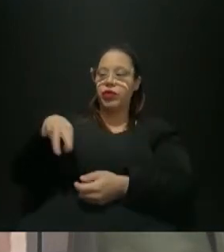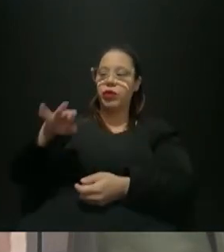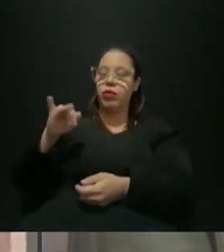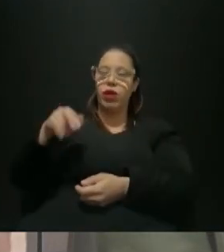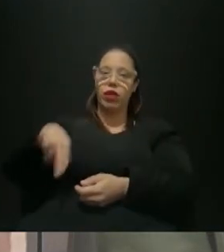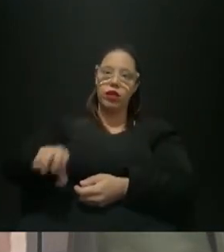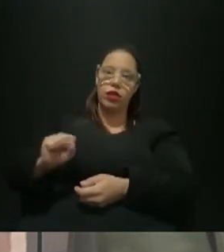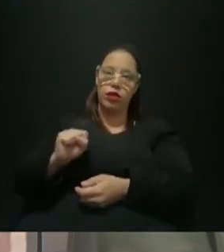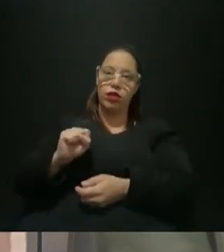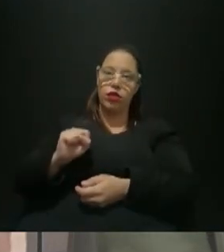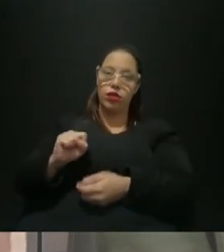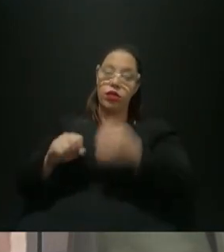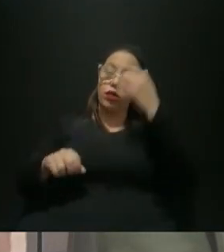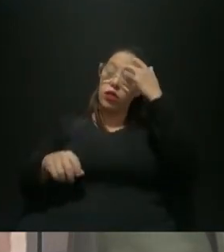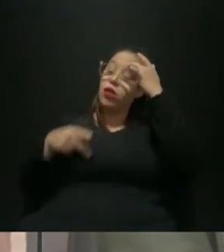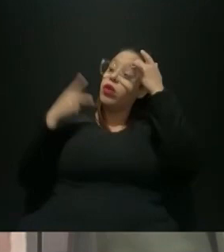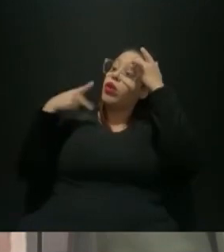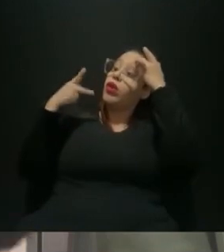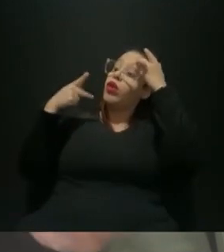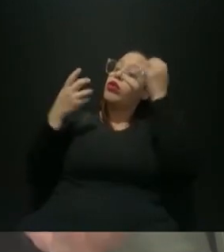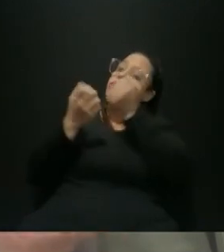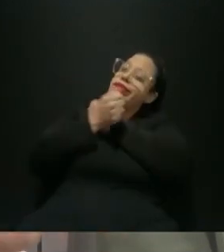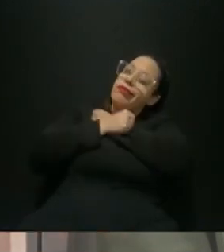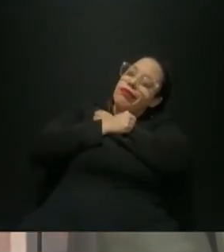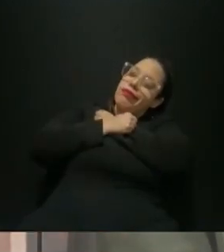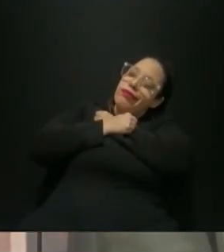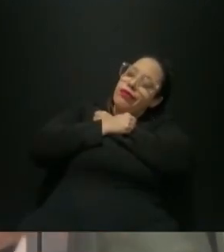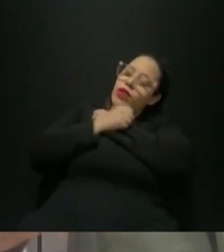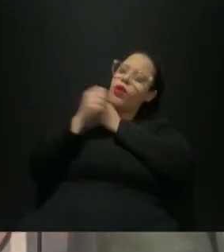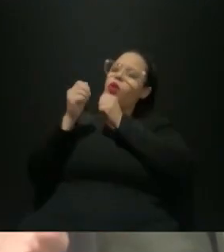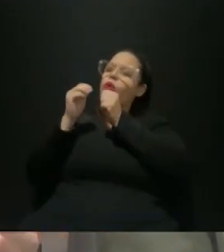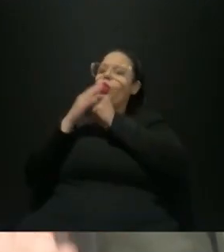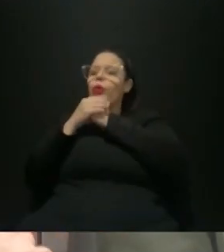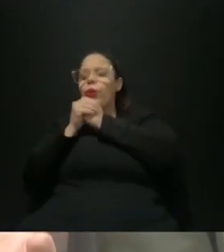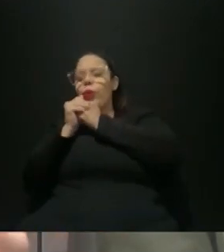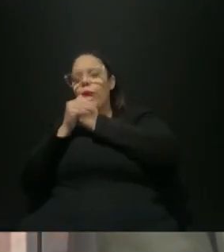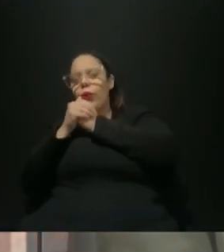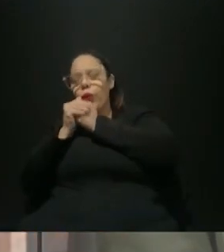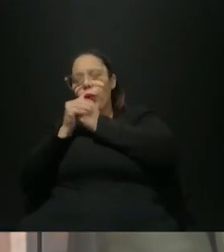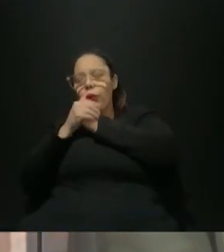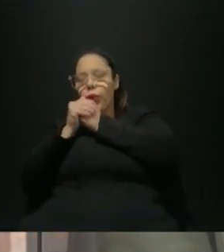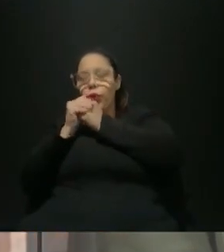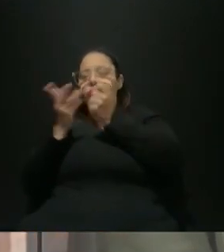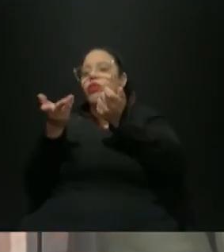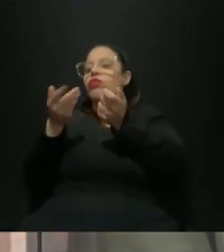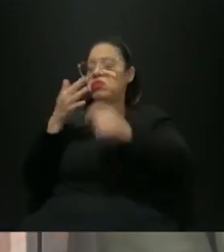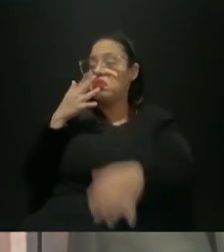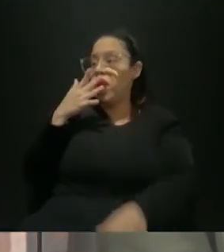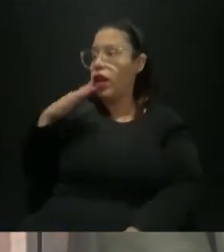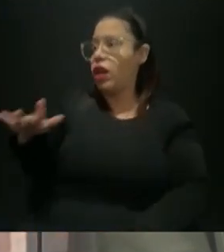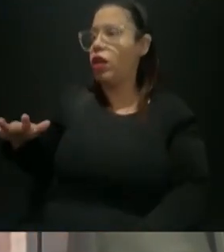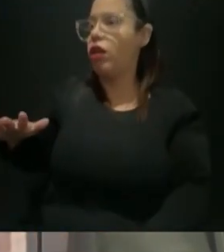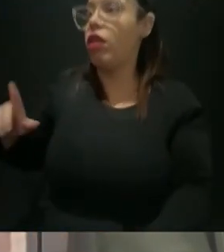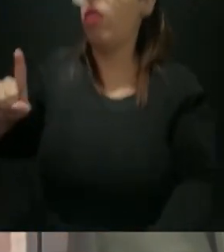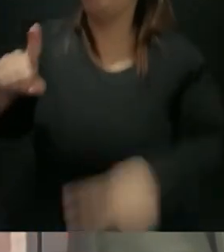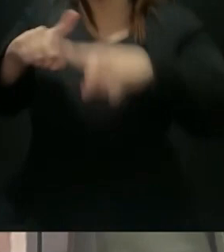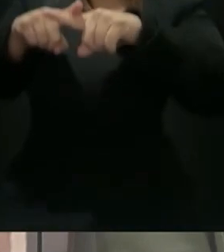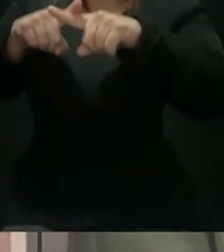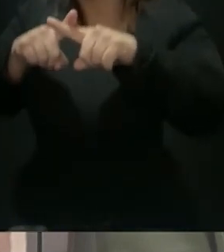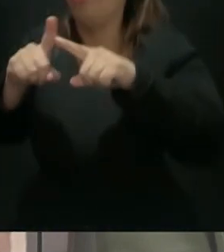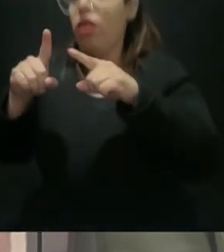e do afeto, que muitas vezes as pessoas falam, não, mas é lógico, tem que estar amor e afeto para a criança. Mas tem uma explicação na